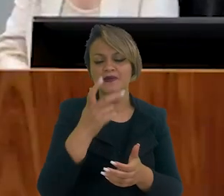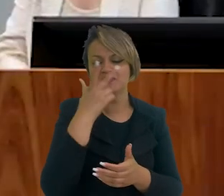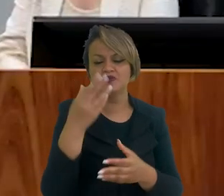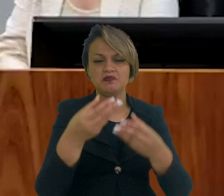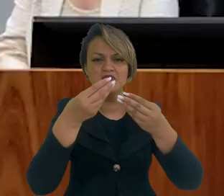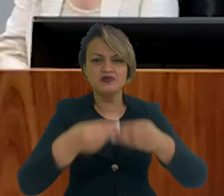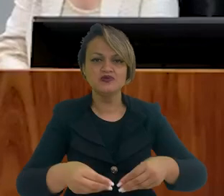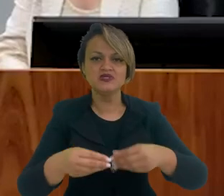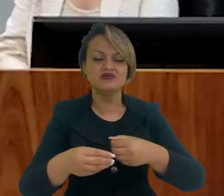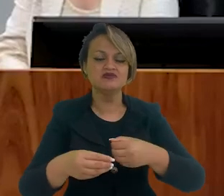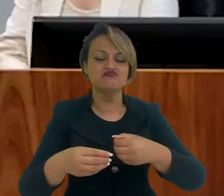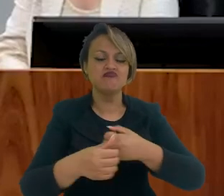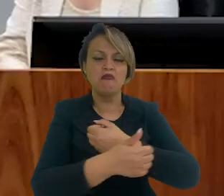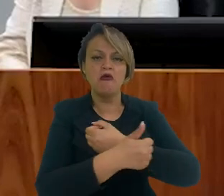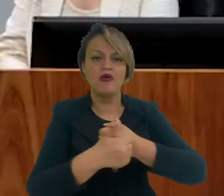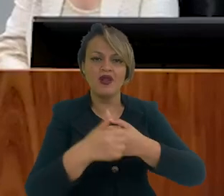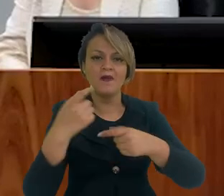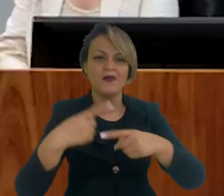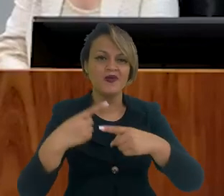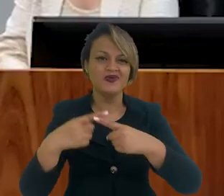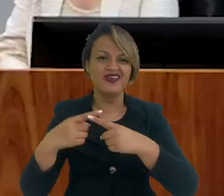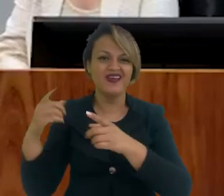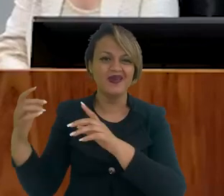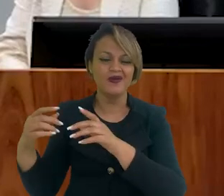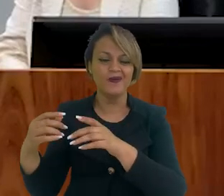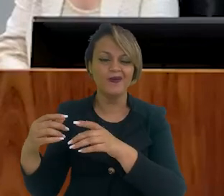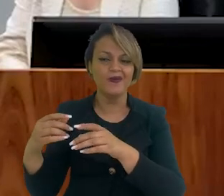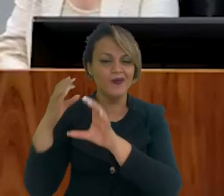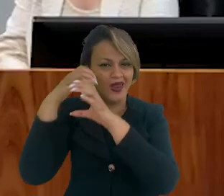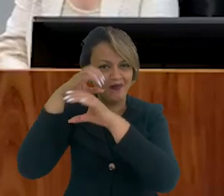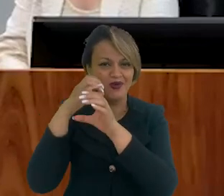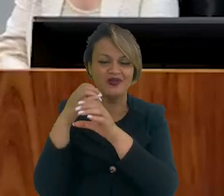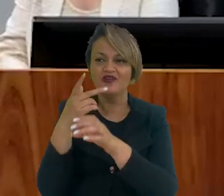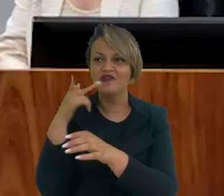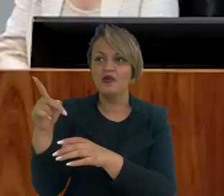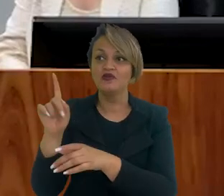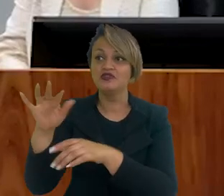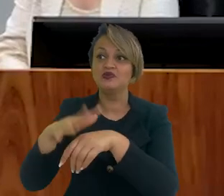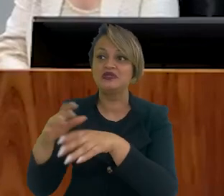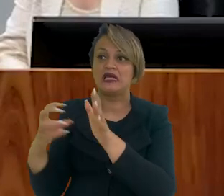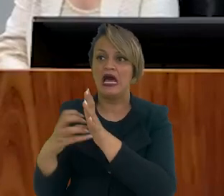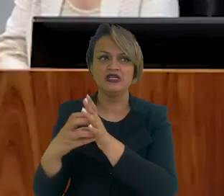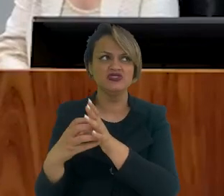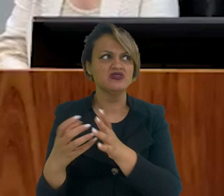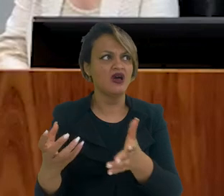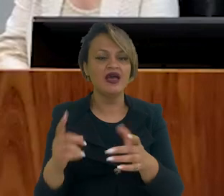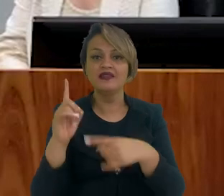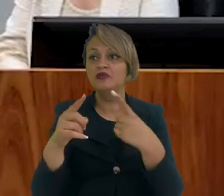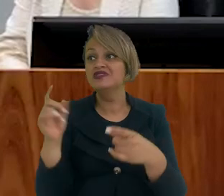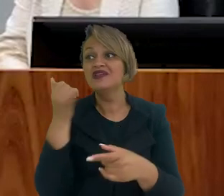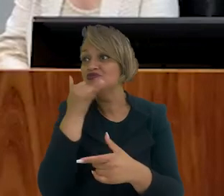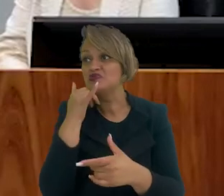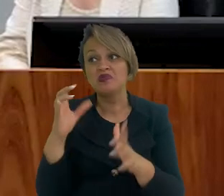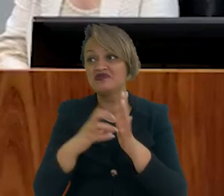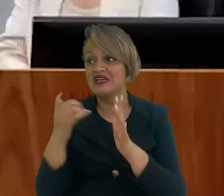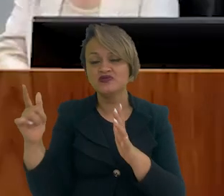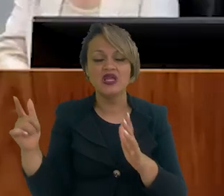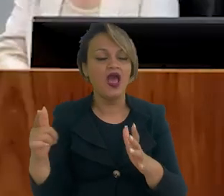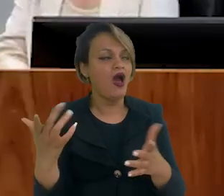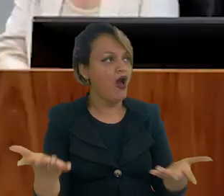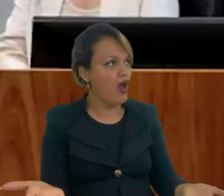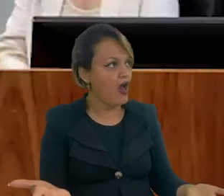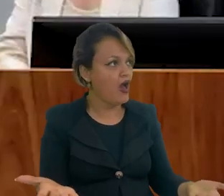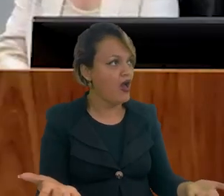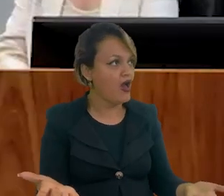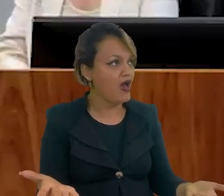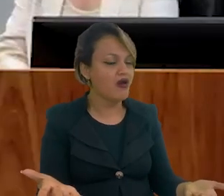muito interessante né que foi da pessoa que teve um dano moral em razão do resultado equivocado do laboratório né